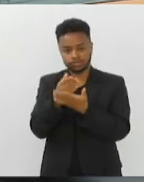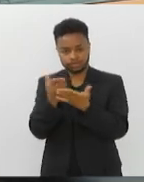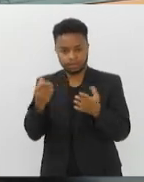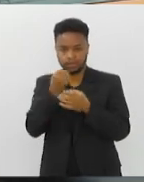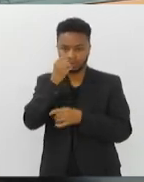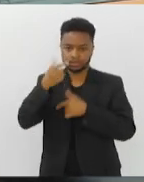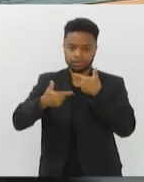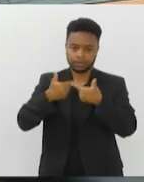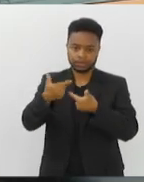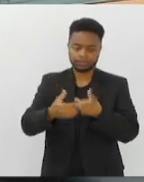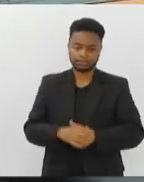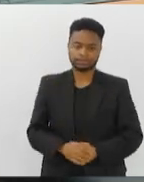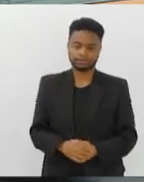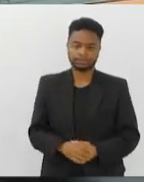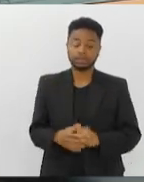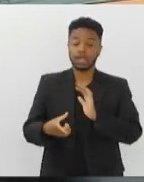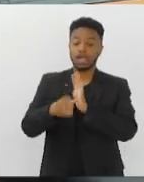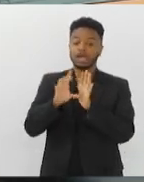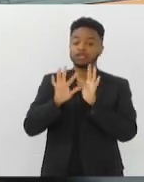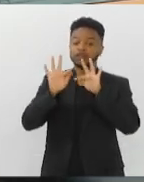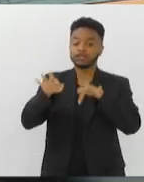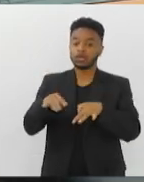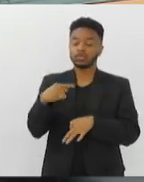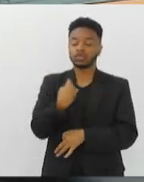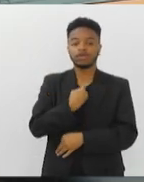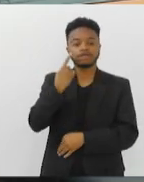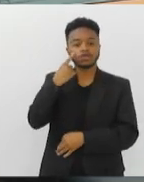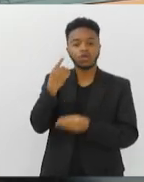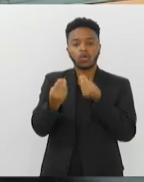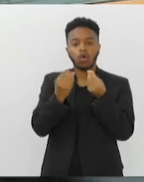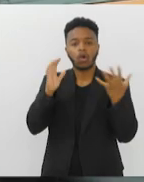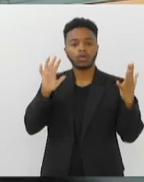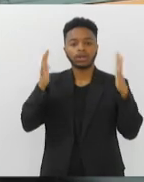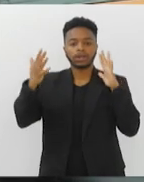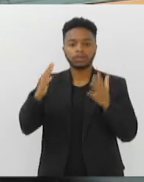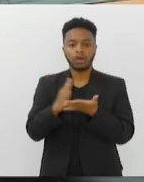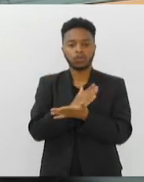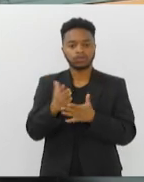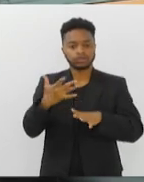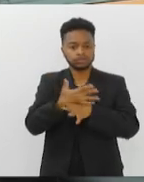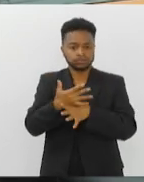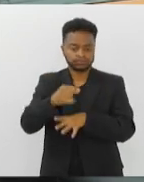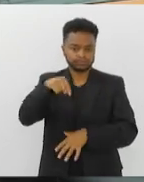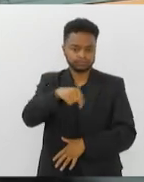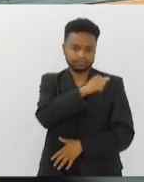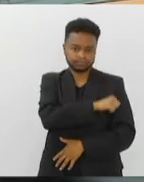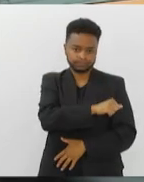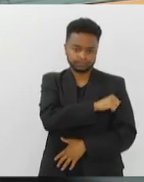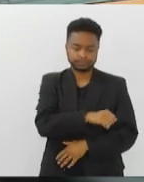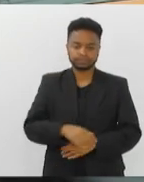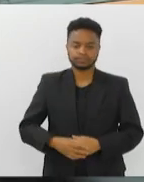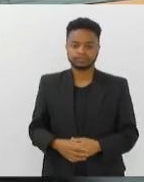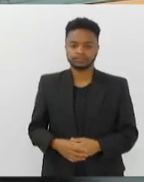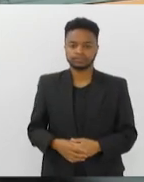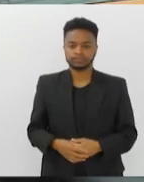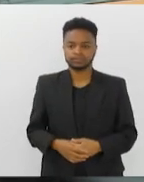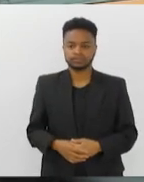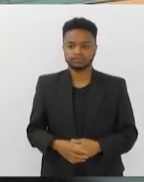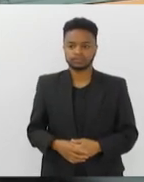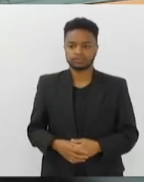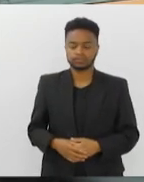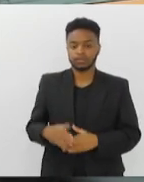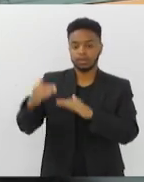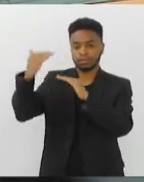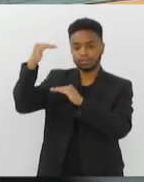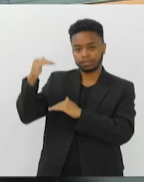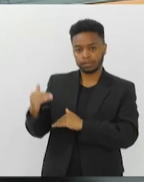trabalho. E antes de encerrar, vamos dar uma olhada no tempo em algumas cidades do estado. Aqui na tela,